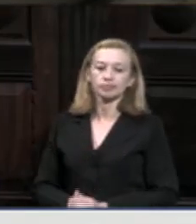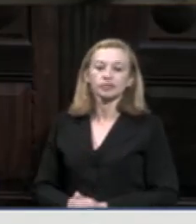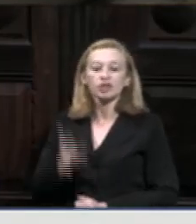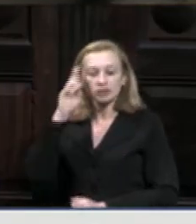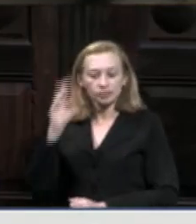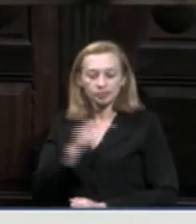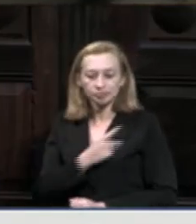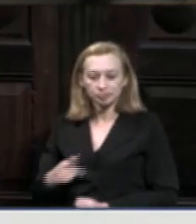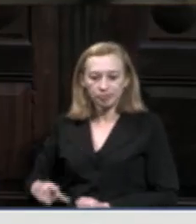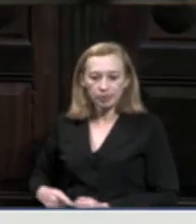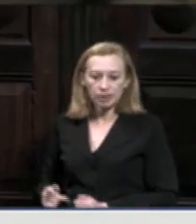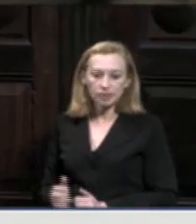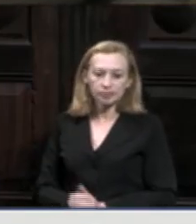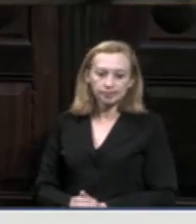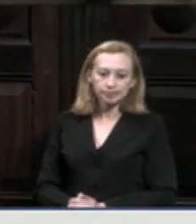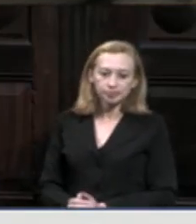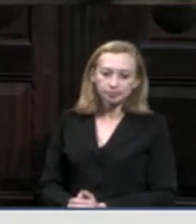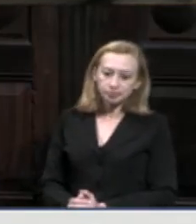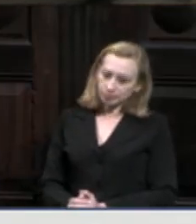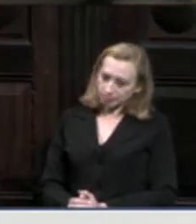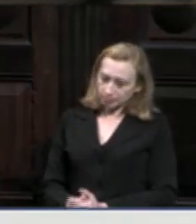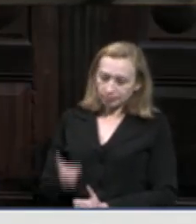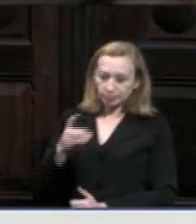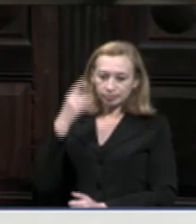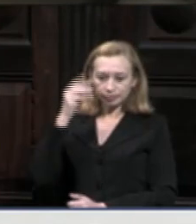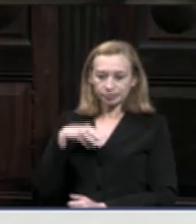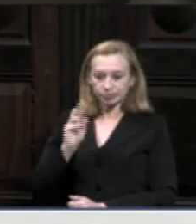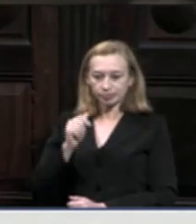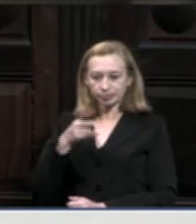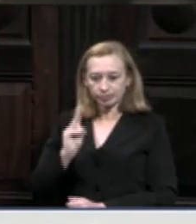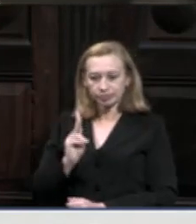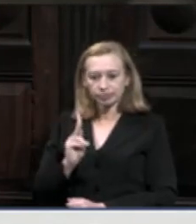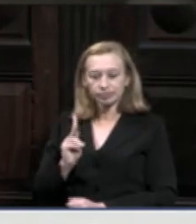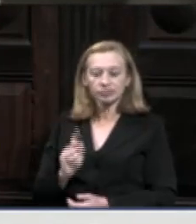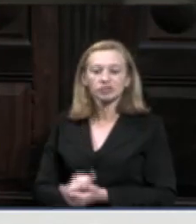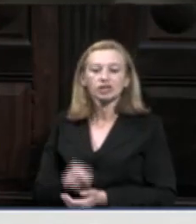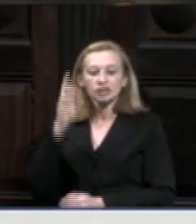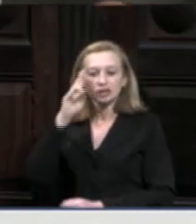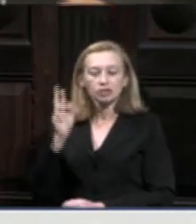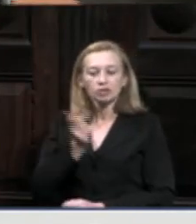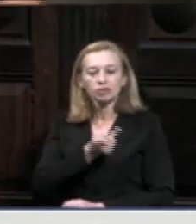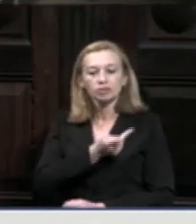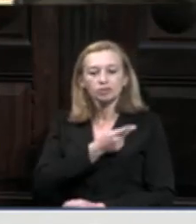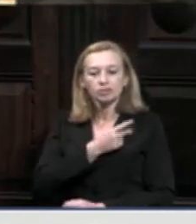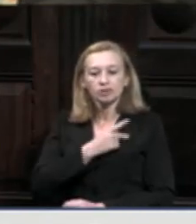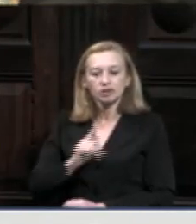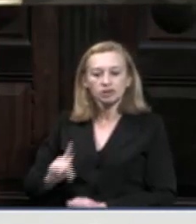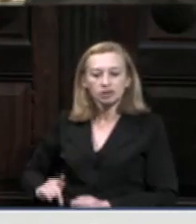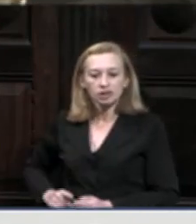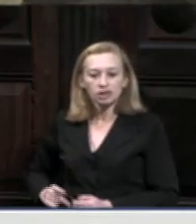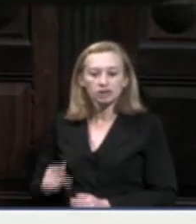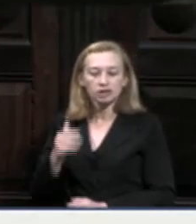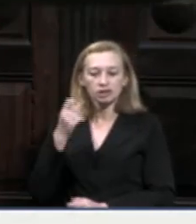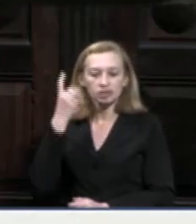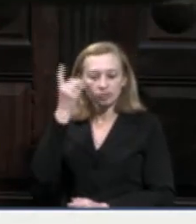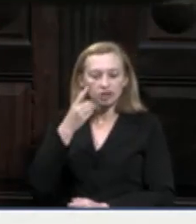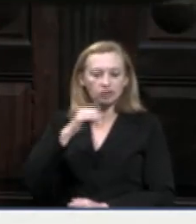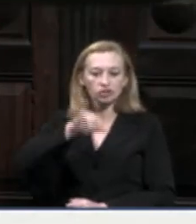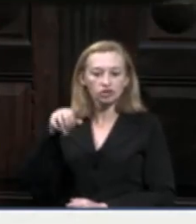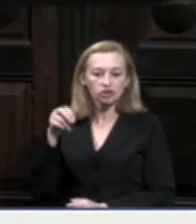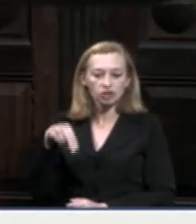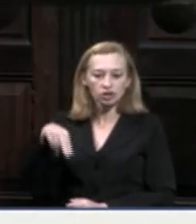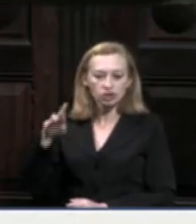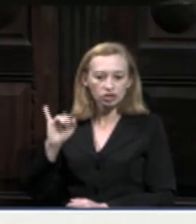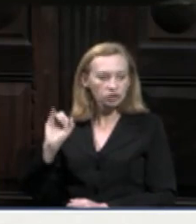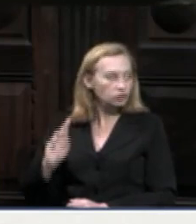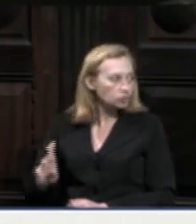presidente. Deputado Valdeir Carneiro. Aqui. Senhor presidente, deputado Jânio Mendes, queria que o nosso